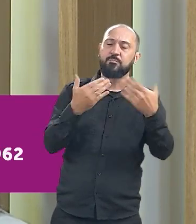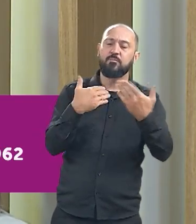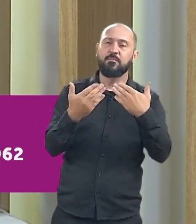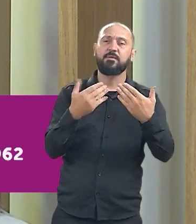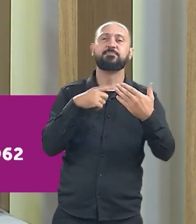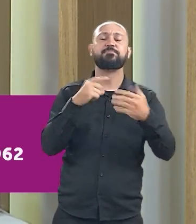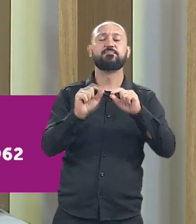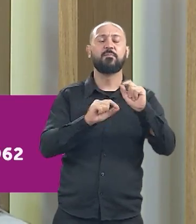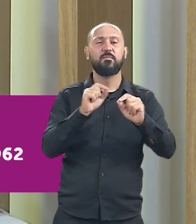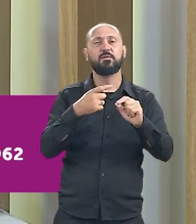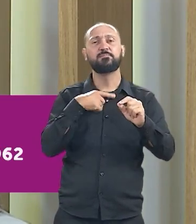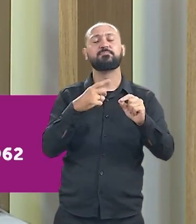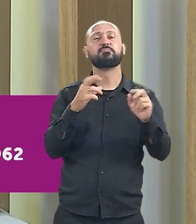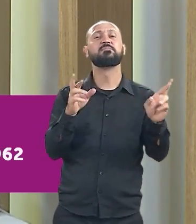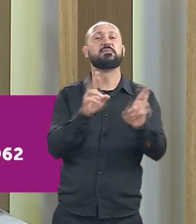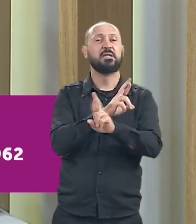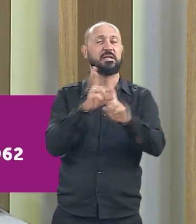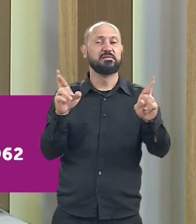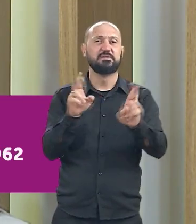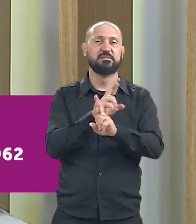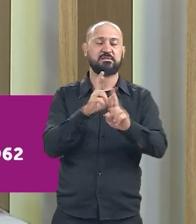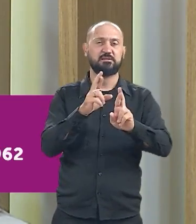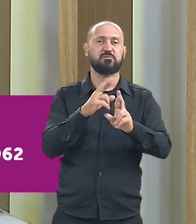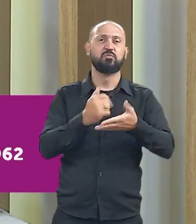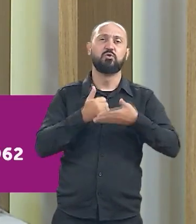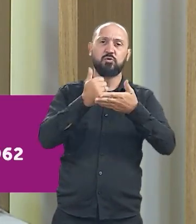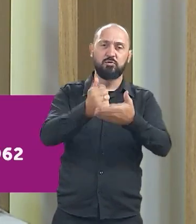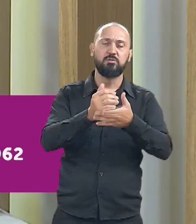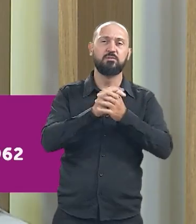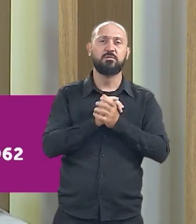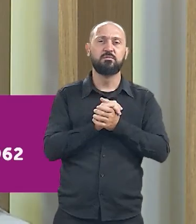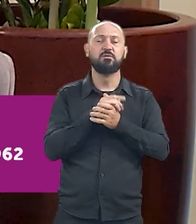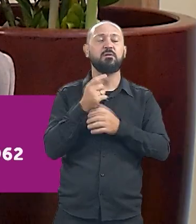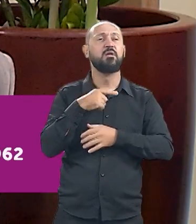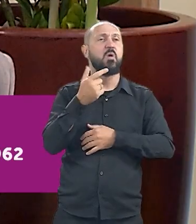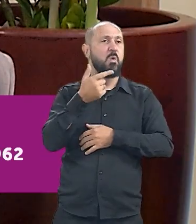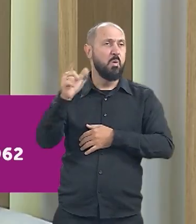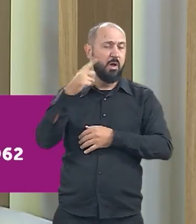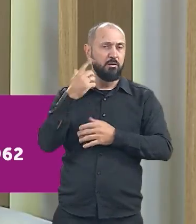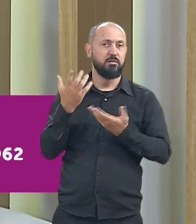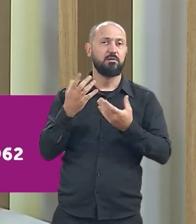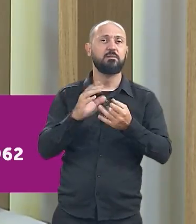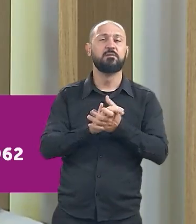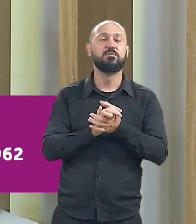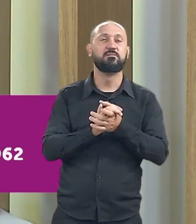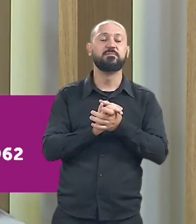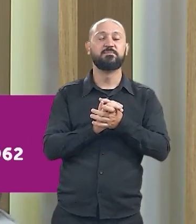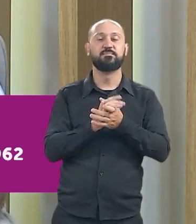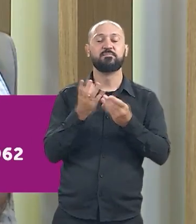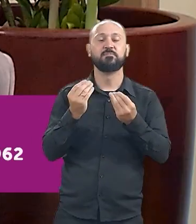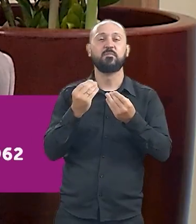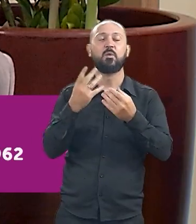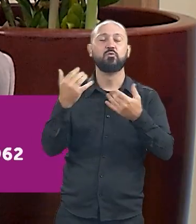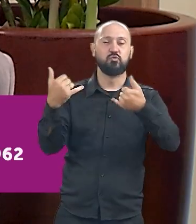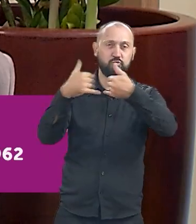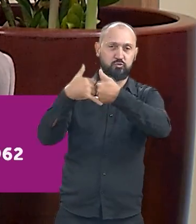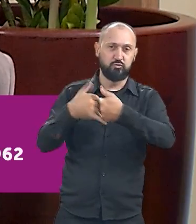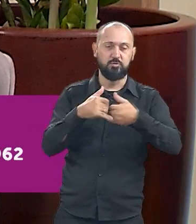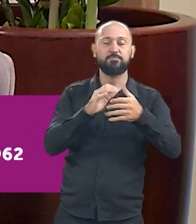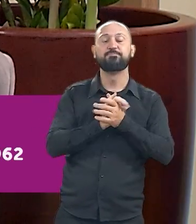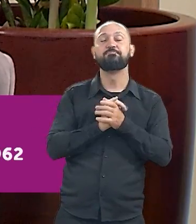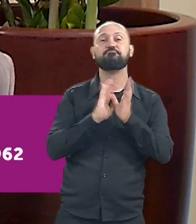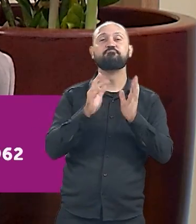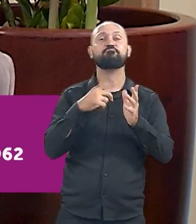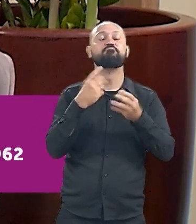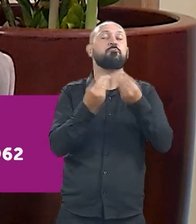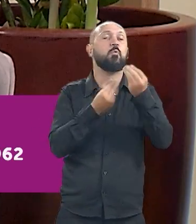que a gente chama de uma relação de ajuda. Mas o CVV também hoje tem outros canais, tá? Que podemos conversar também daqui a pouco. Certo. Agora falando sobre